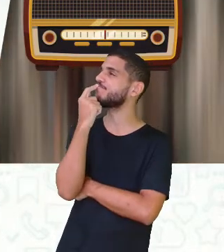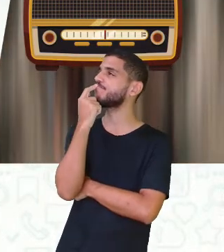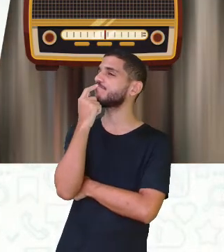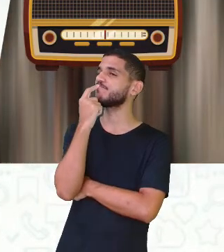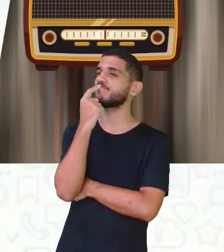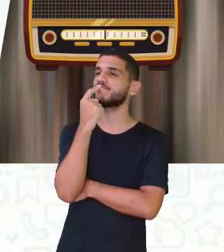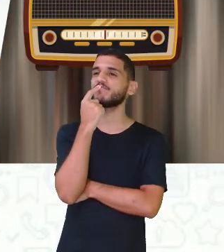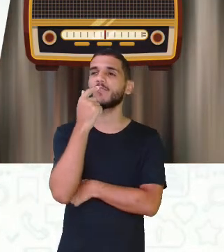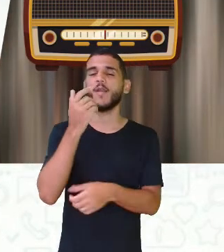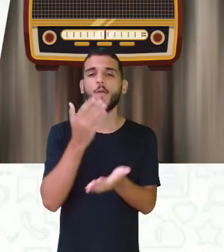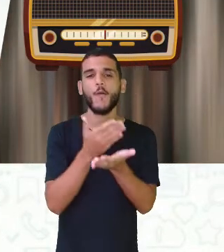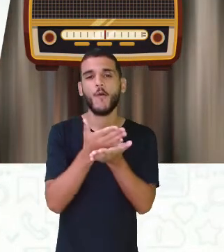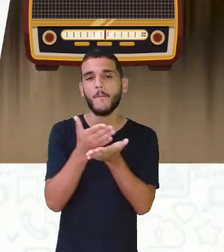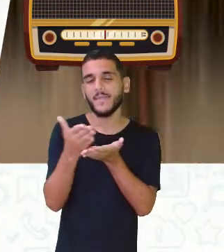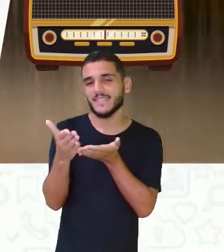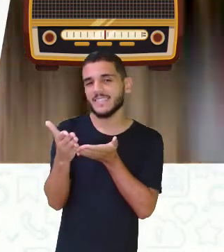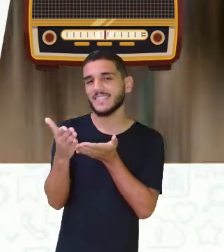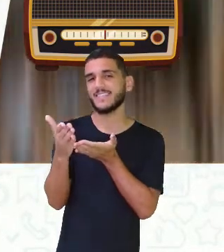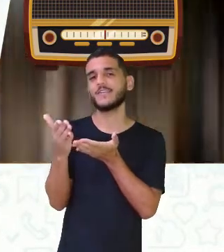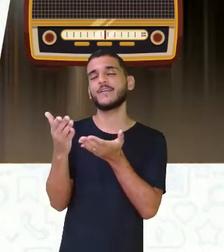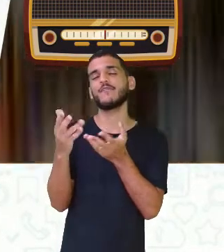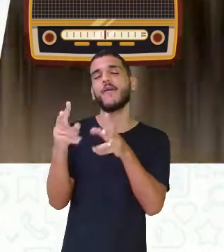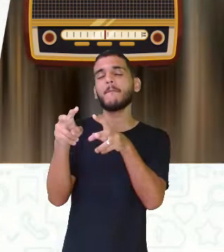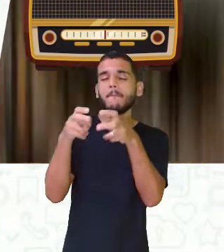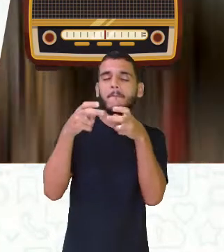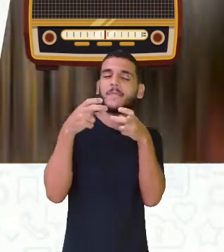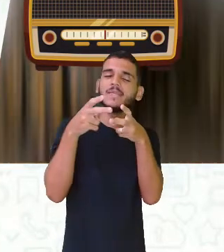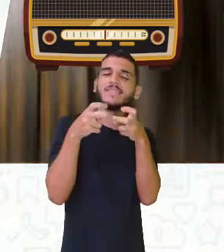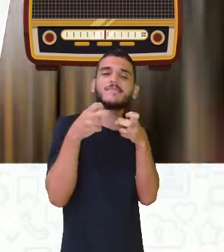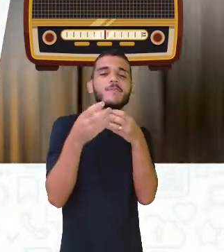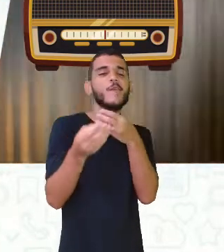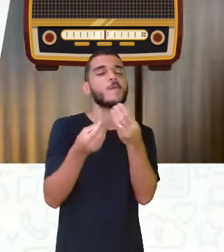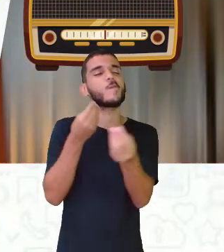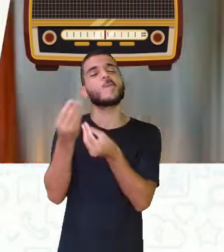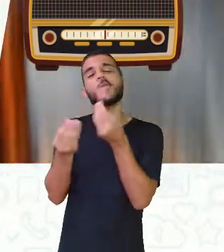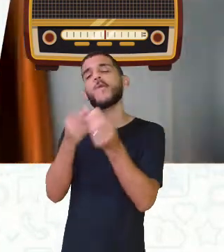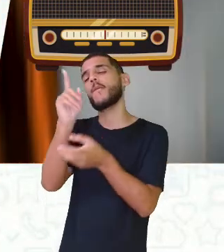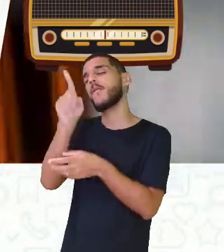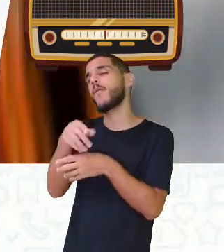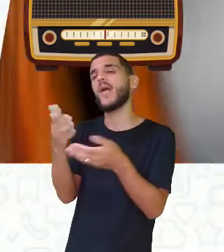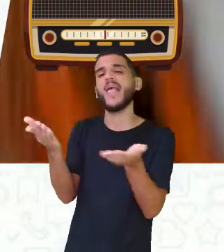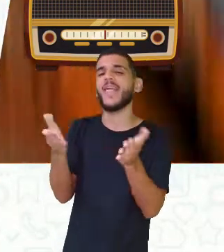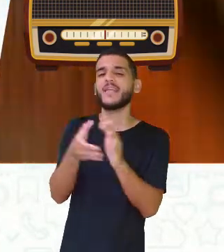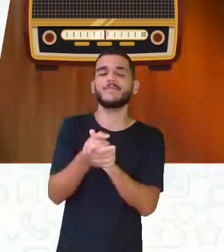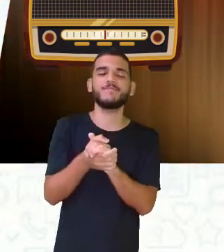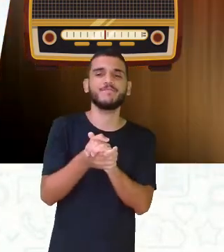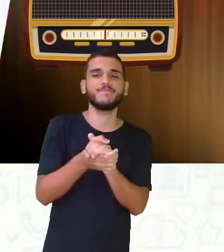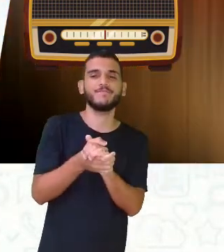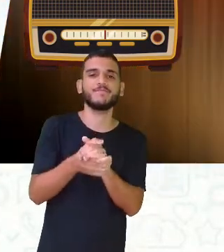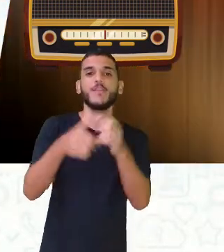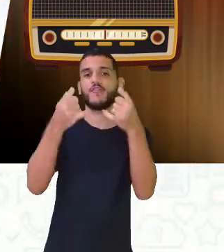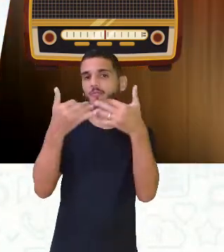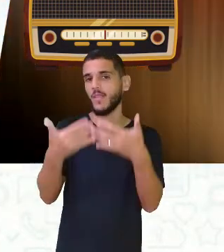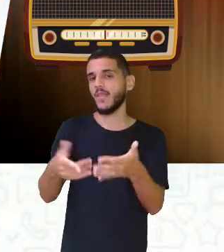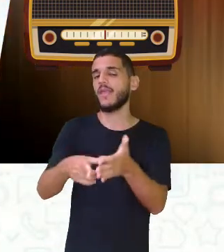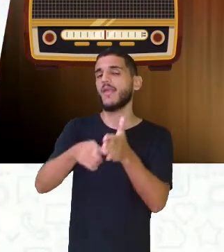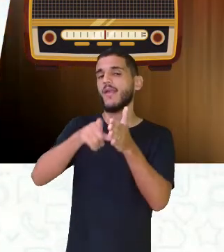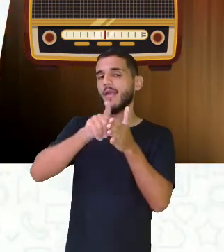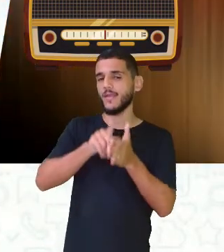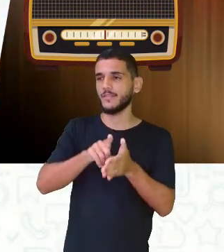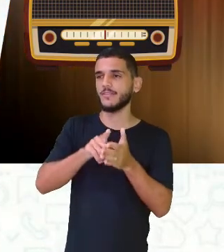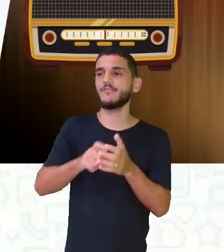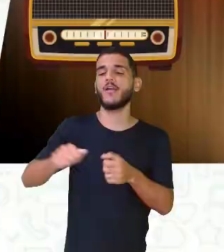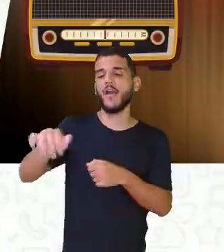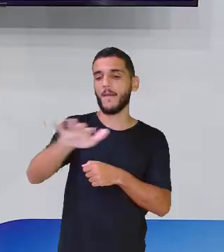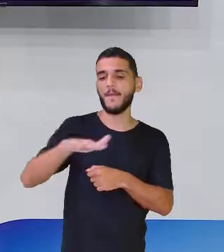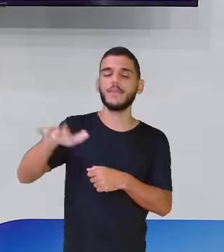dentro da paisagem, né? Entender como é que ela se forma. Então, como eu disse antes, a paisagem sonora,